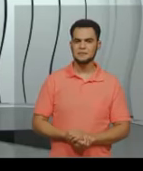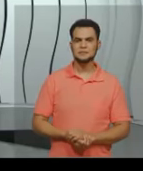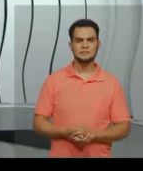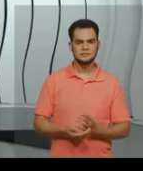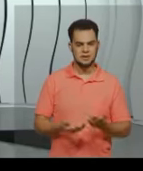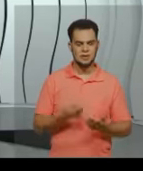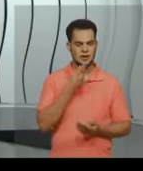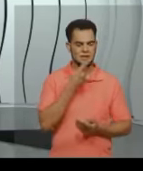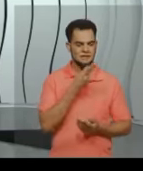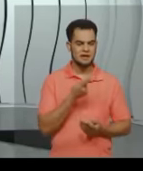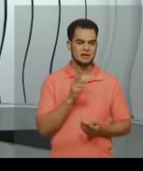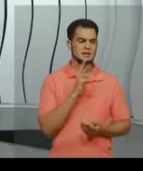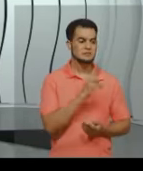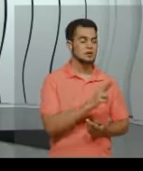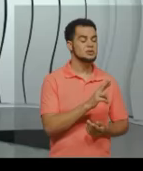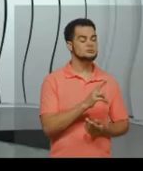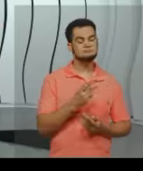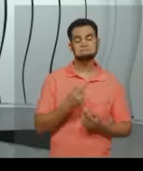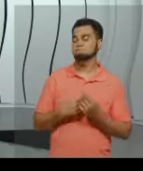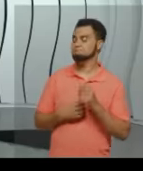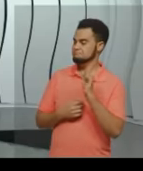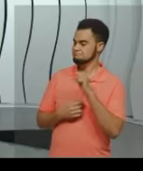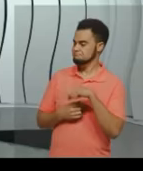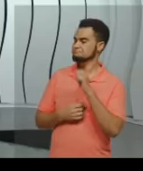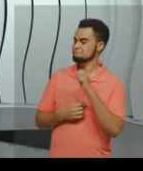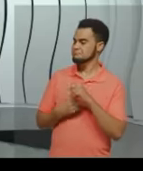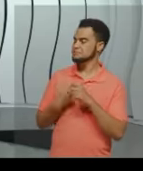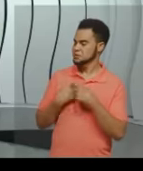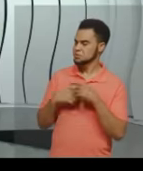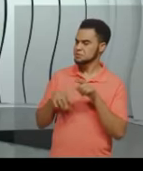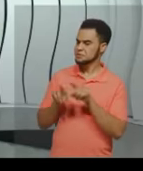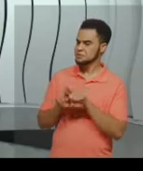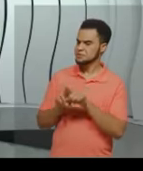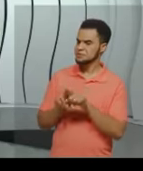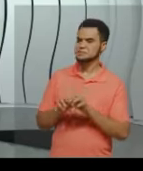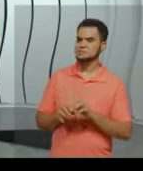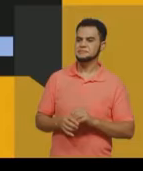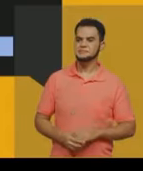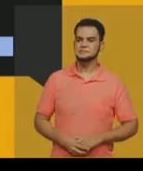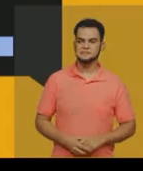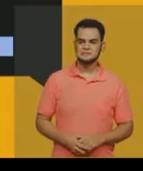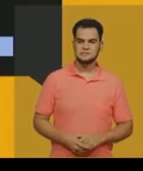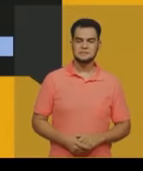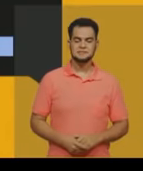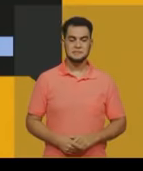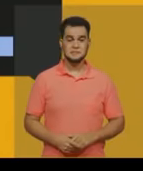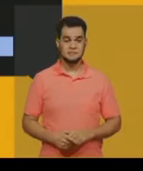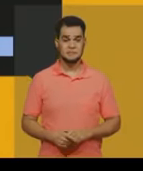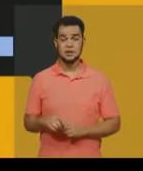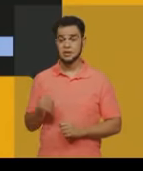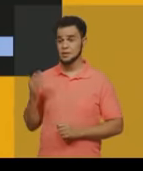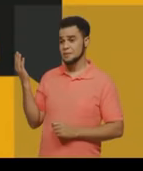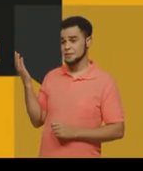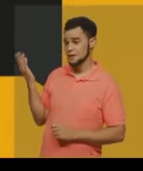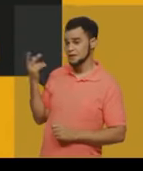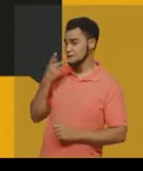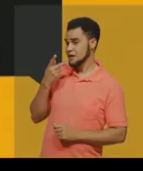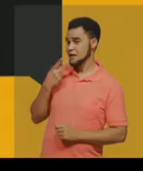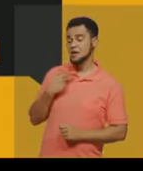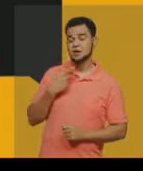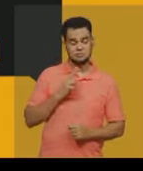Então, ele fala que, vamos ver aqui, ele fala que I often cry. Eu choro, eu sempre choro, eu frequentemente